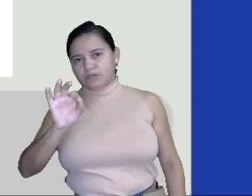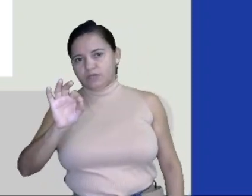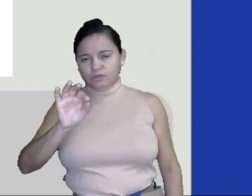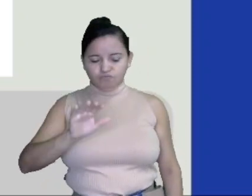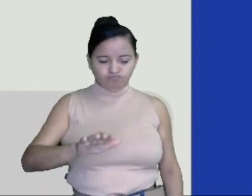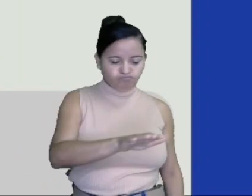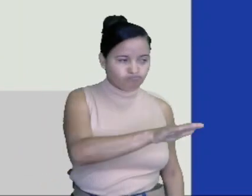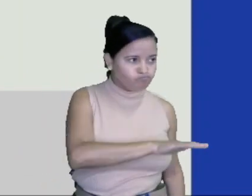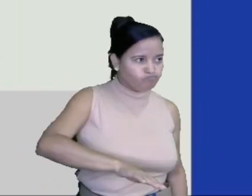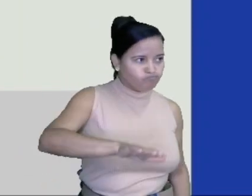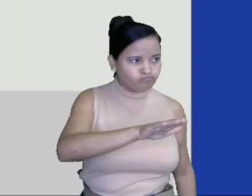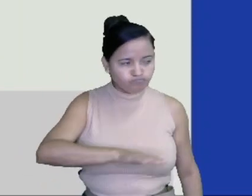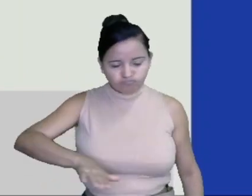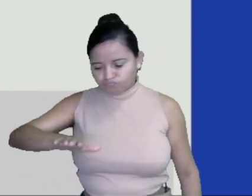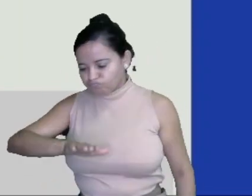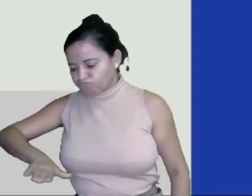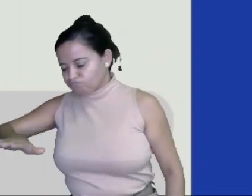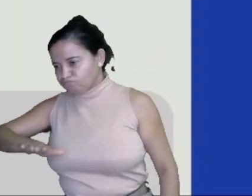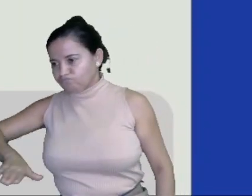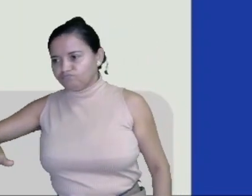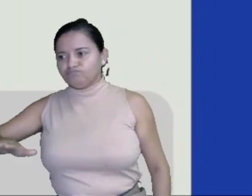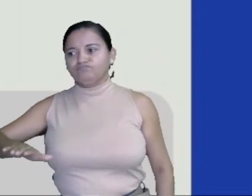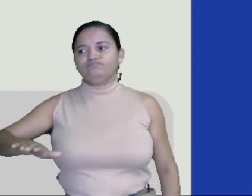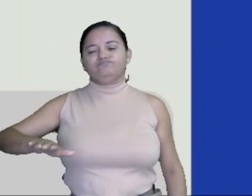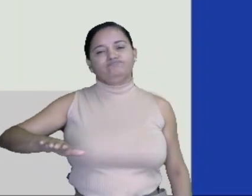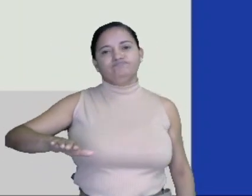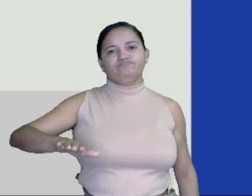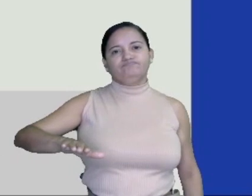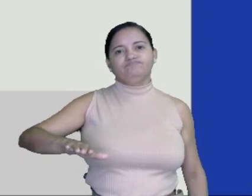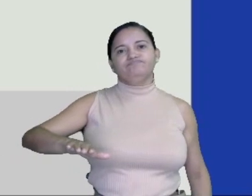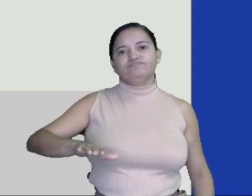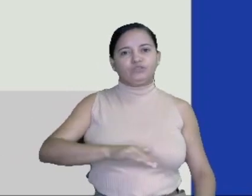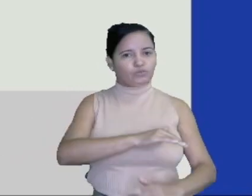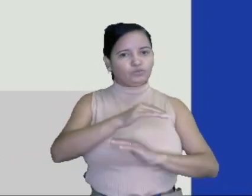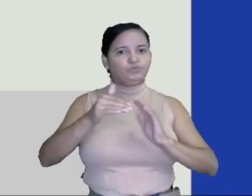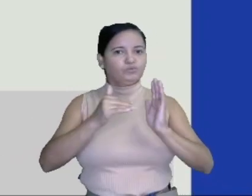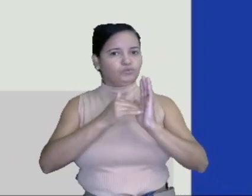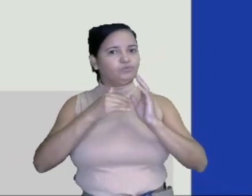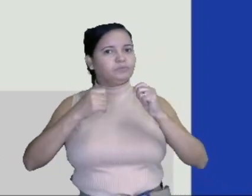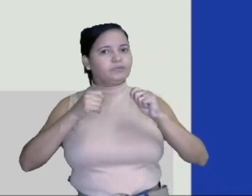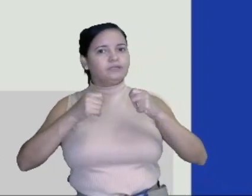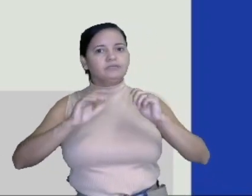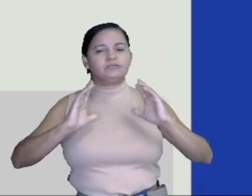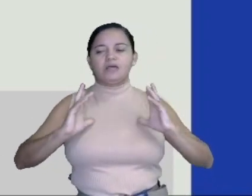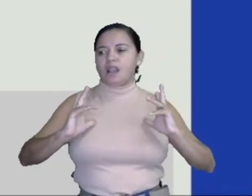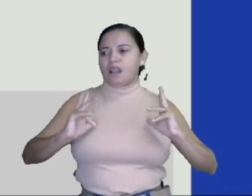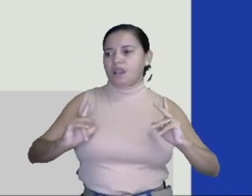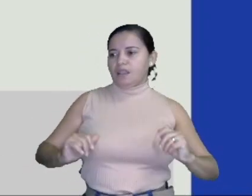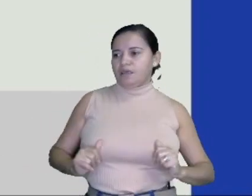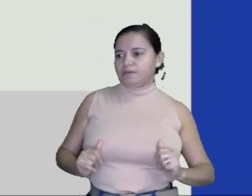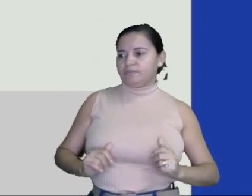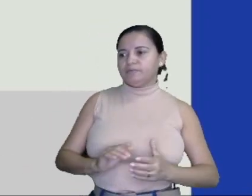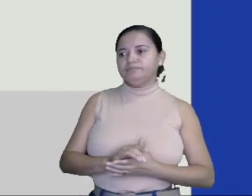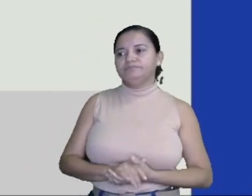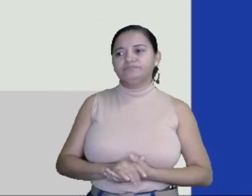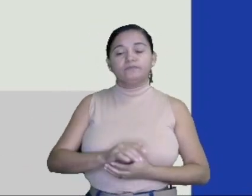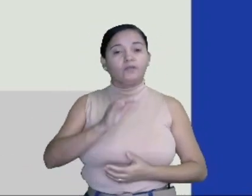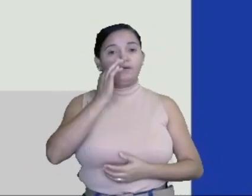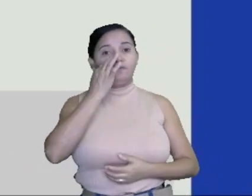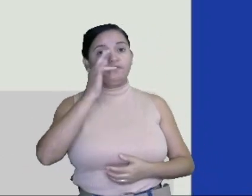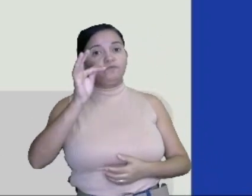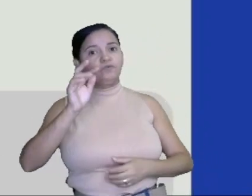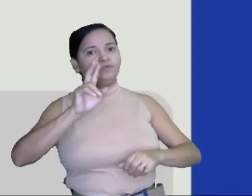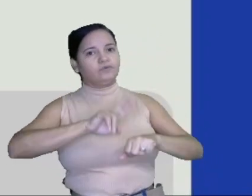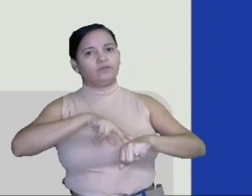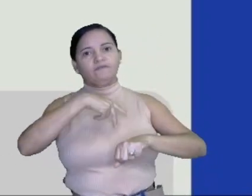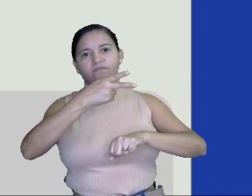ok? Como, professora? Existem alguns alimentos que podem ser ingeridos crus, como frutas e verduras, e